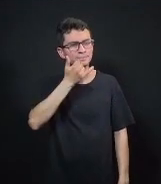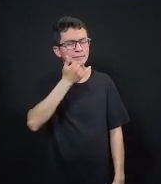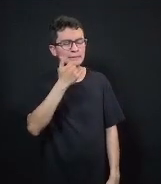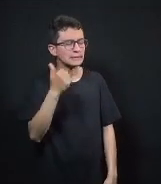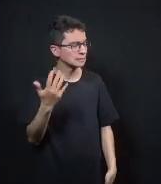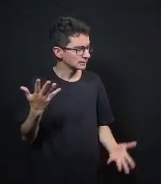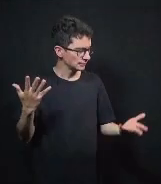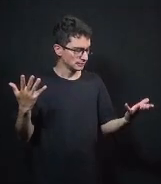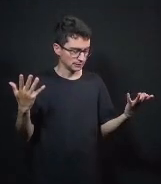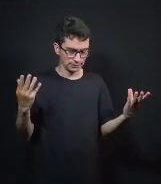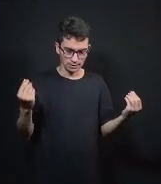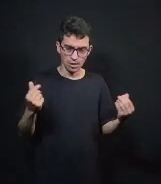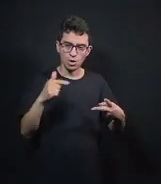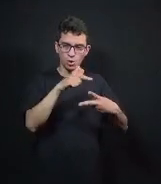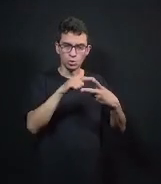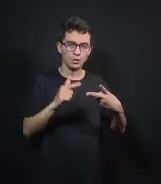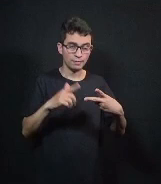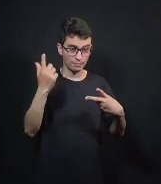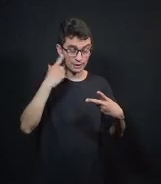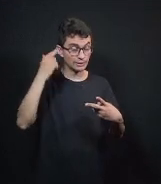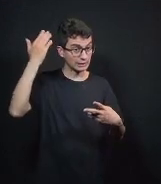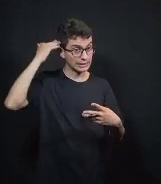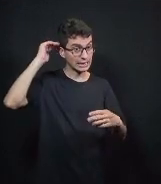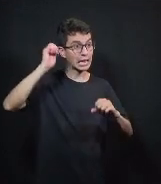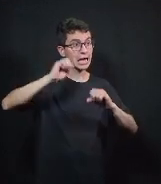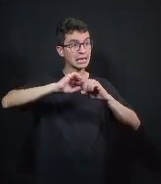Eu entendi você falar de duas coisas, vê se eu entendi correto, porque